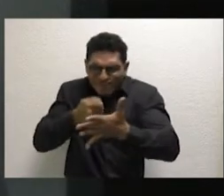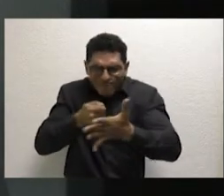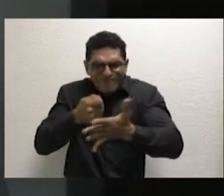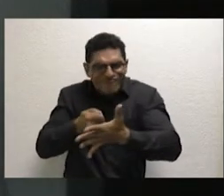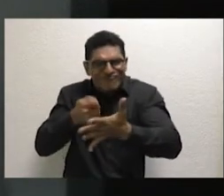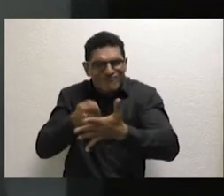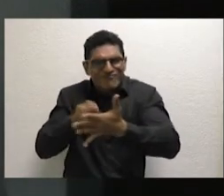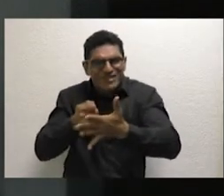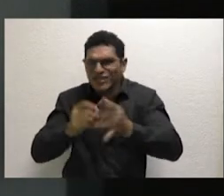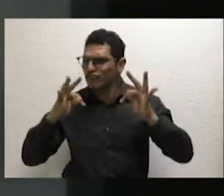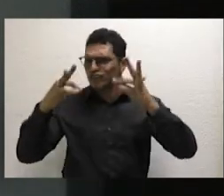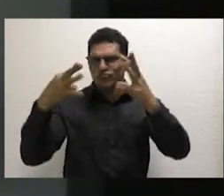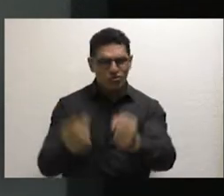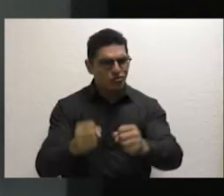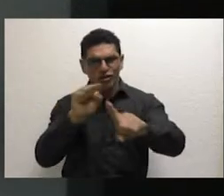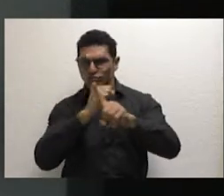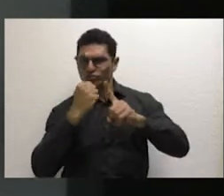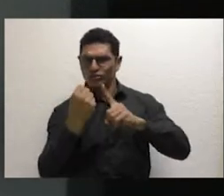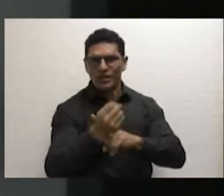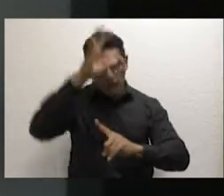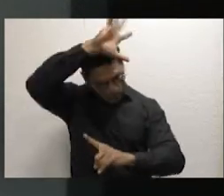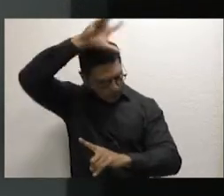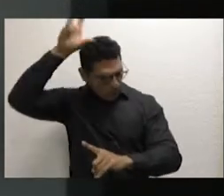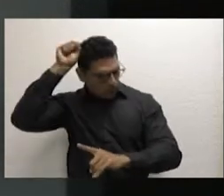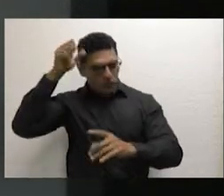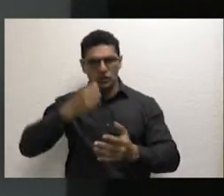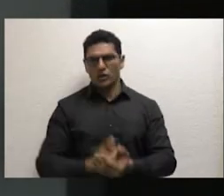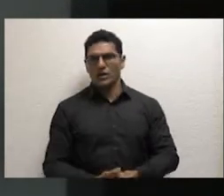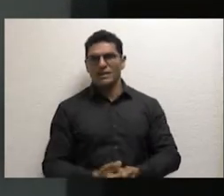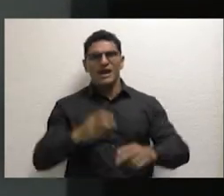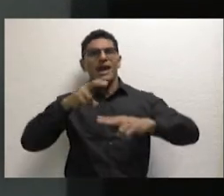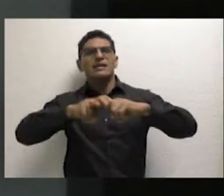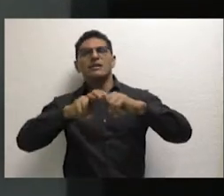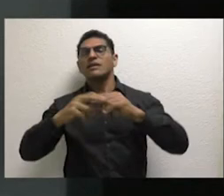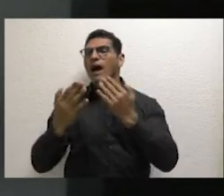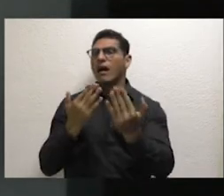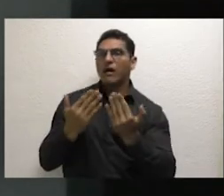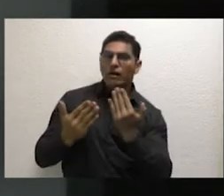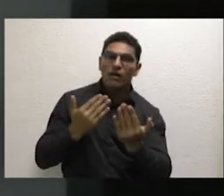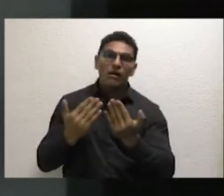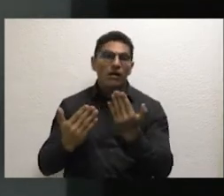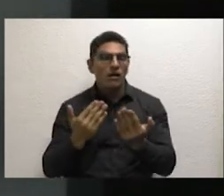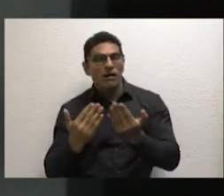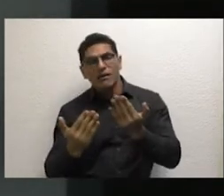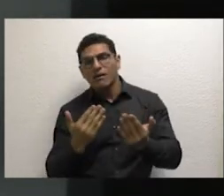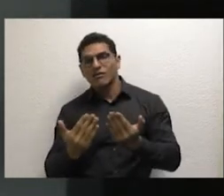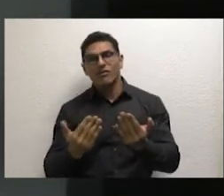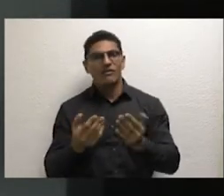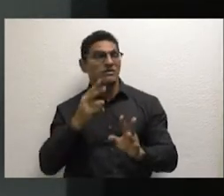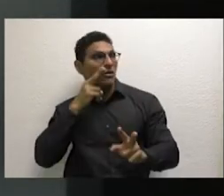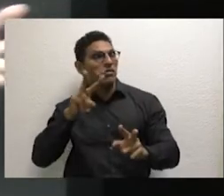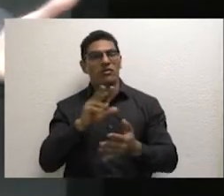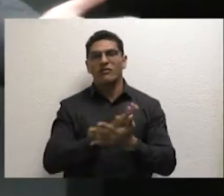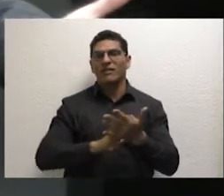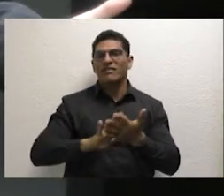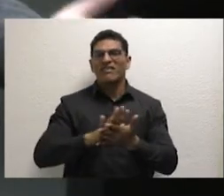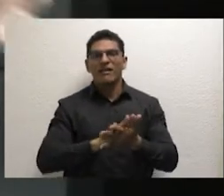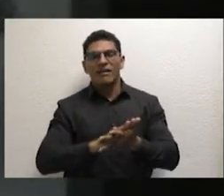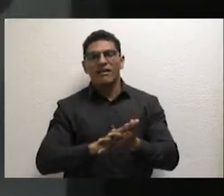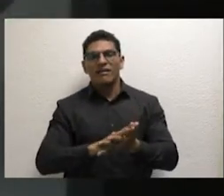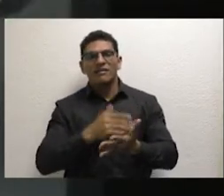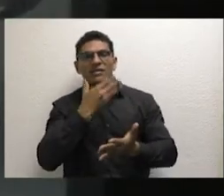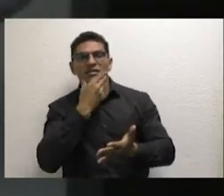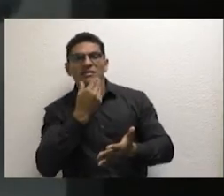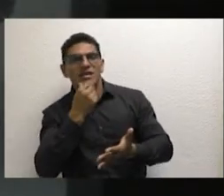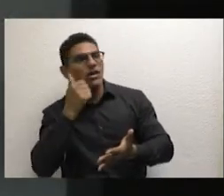senhorias e da sociedade amazonense sentar para conversar mas eu não estou vendo também senhoras e senhores